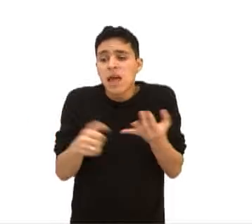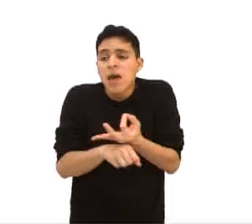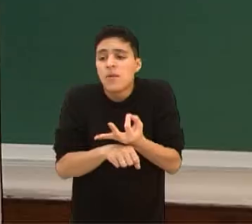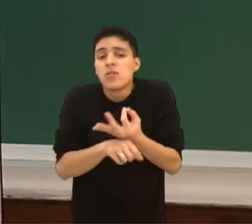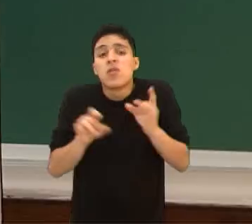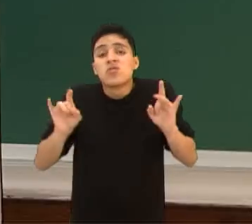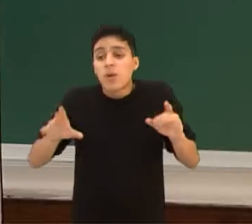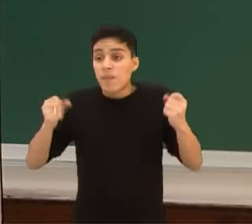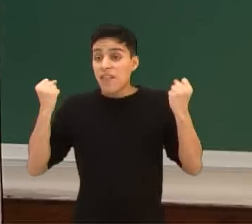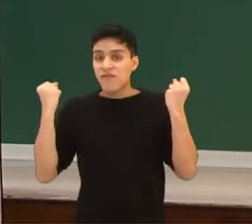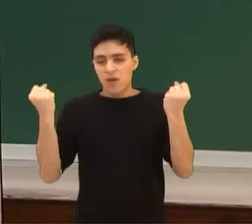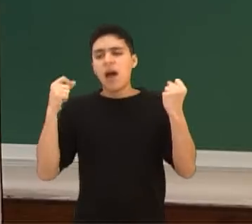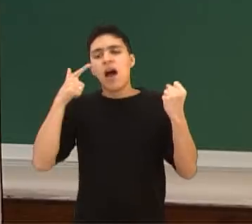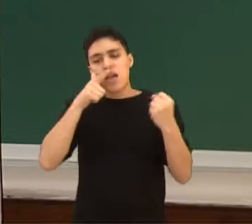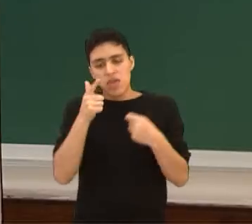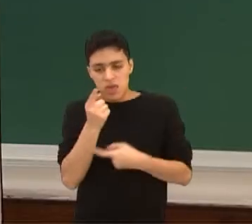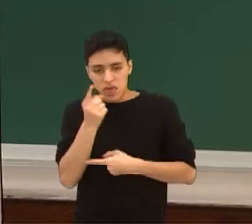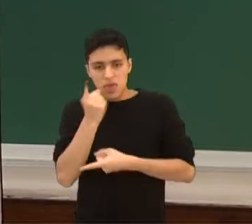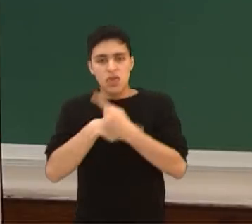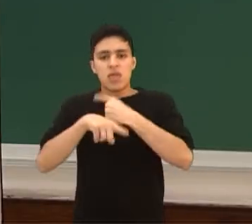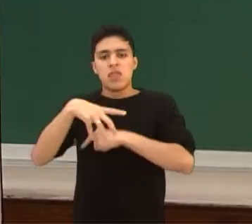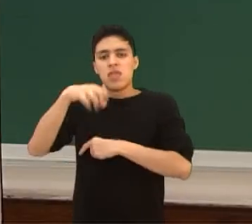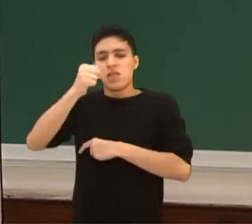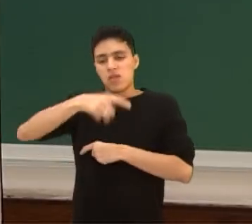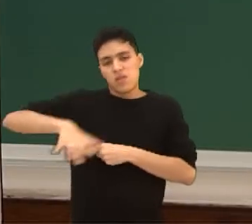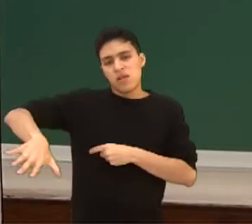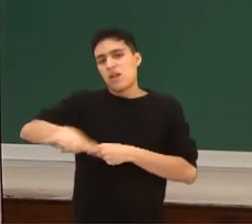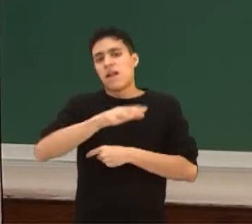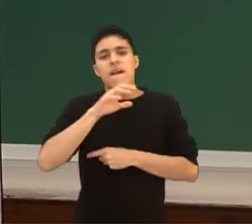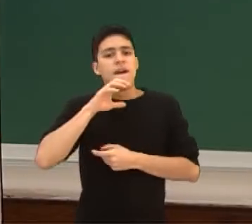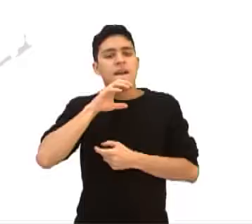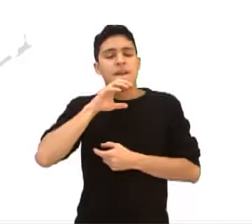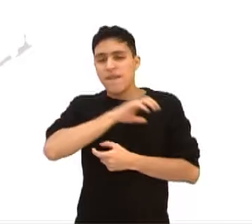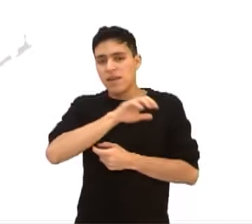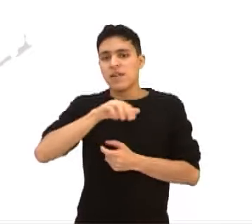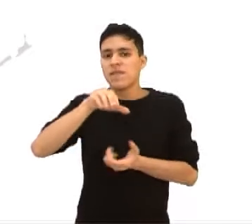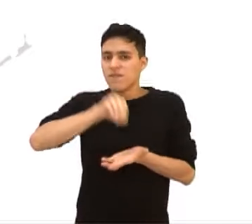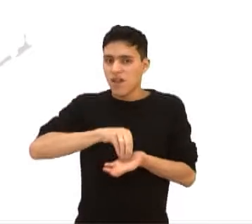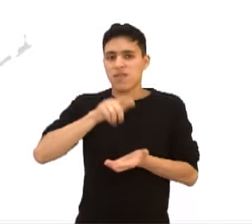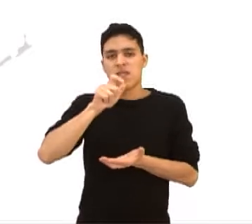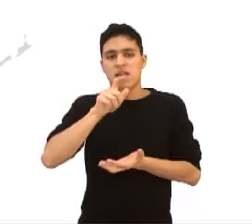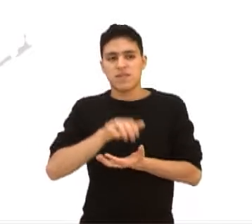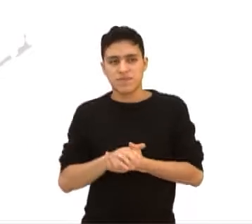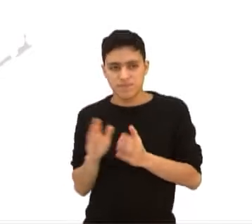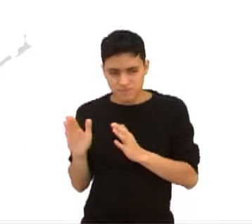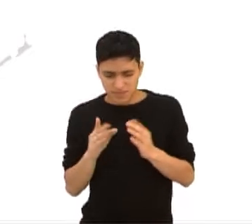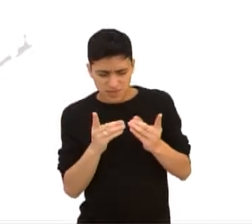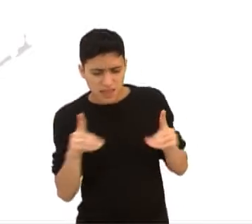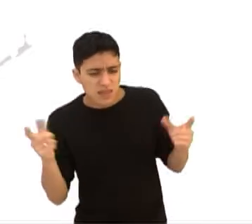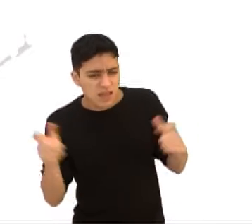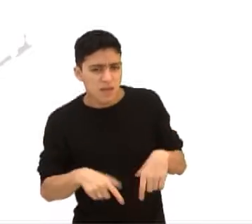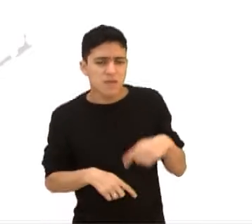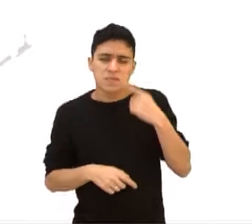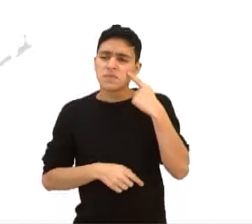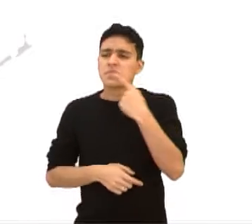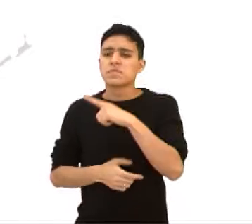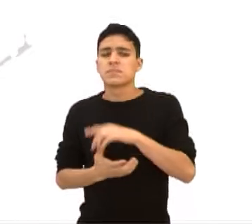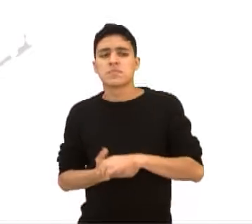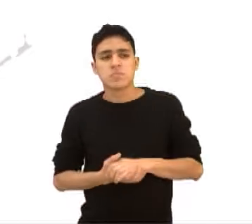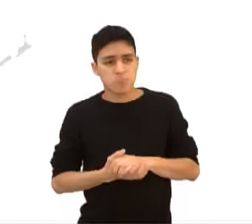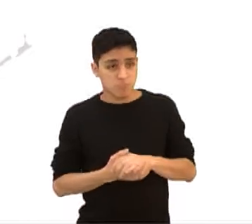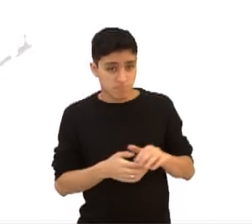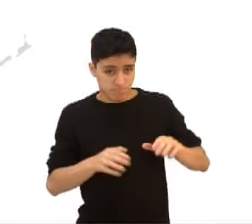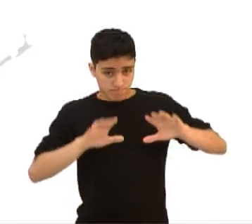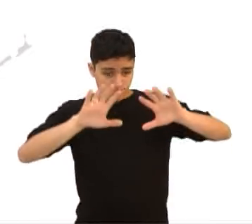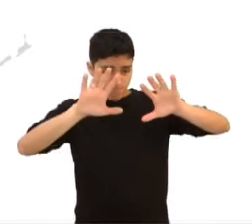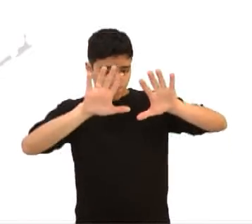essas condições bastante inóspitas. Aonde nós temos os desertos? Observe esse mapa aqui, ó. Esse mapa está